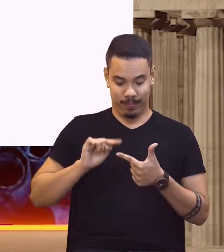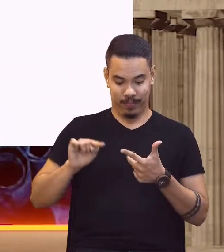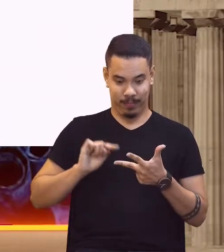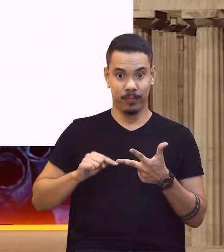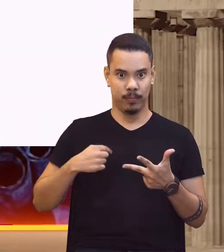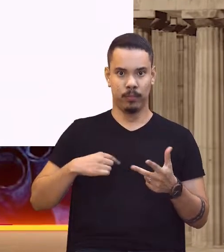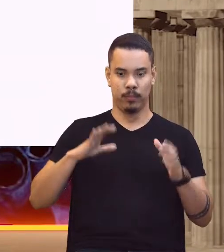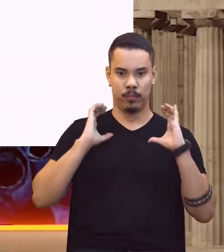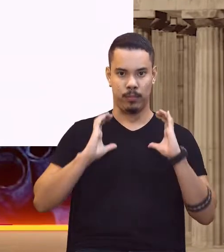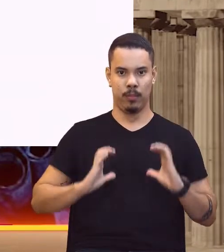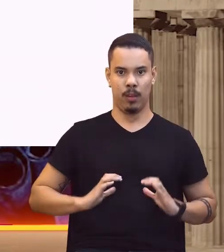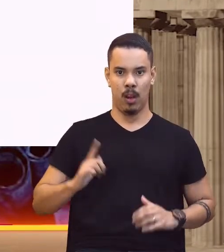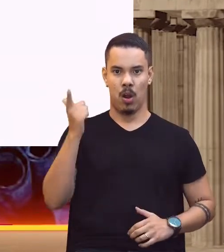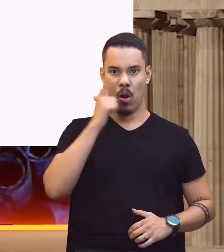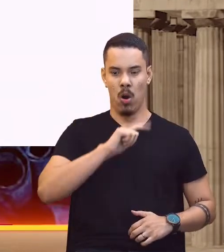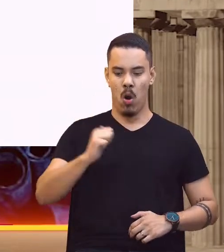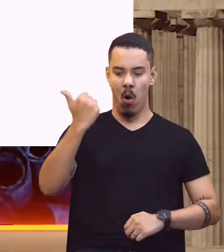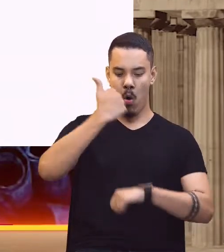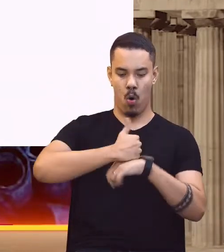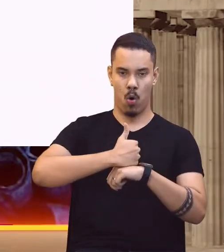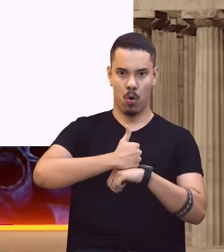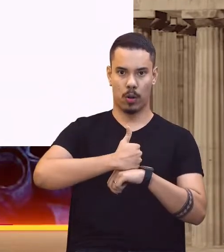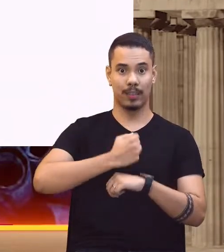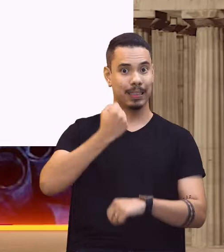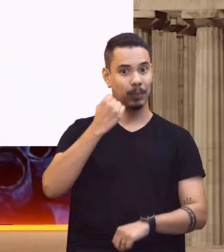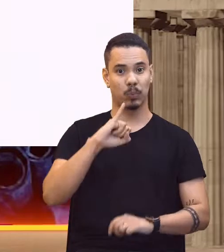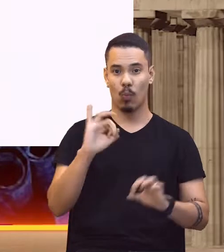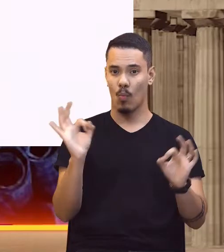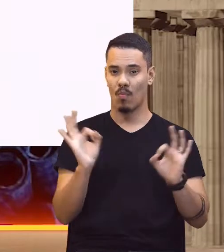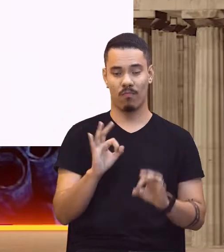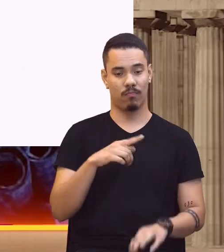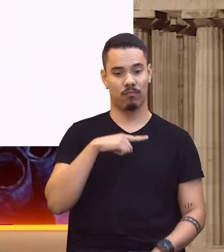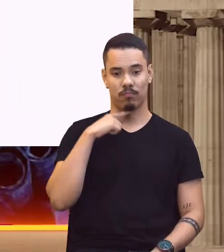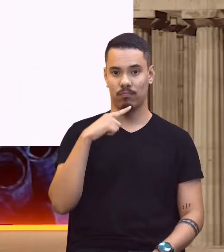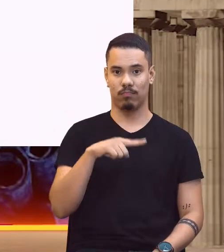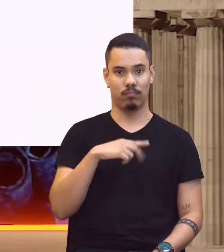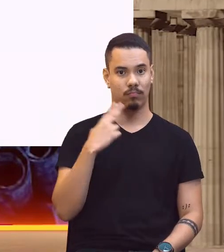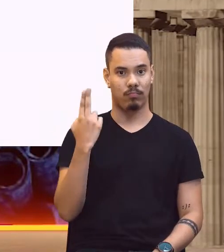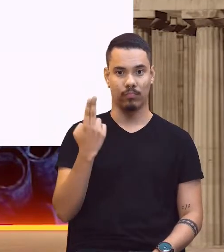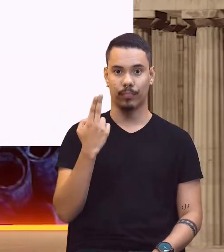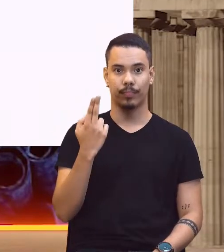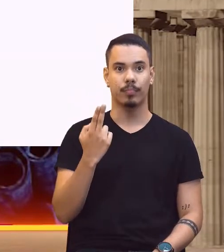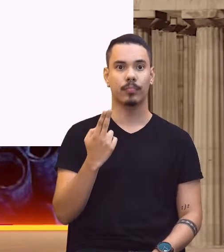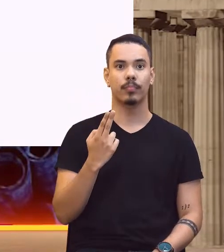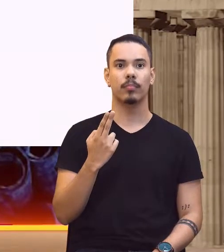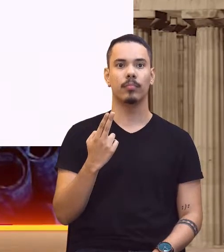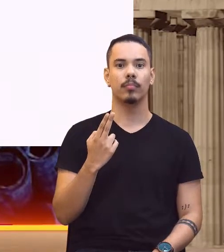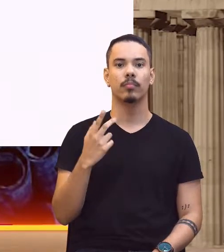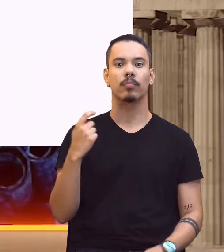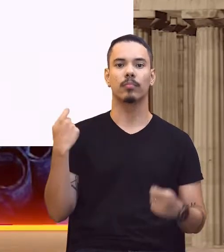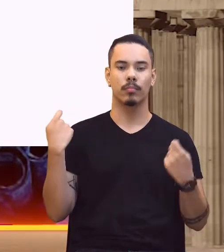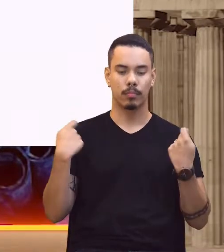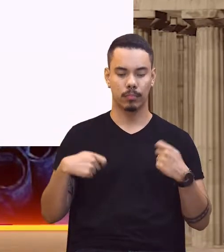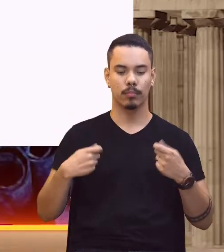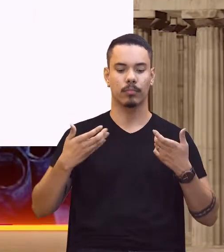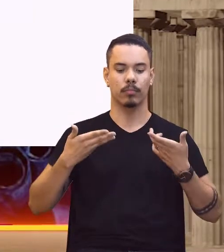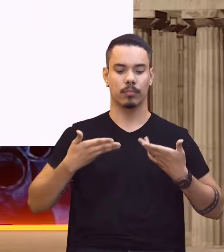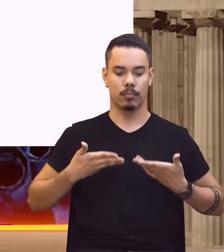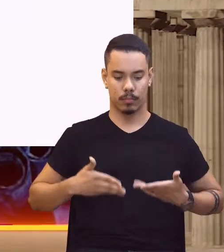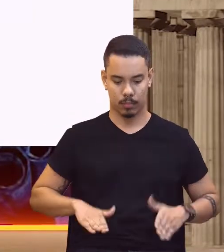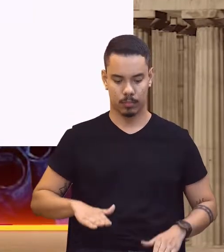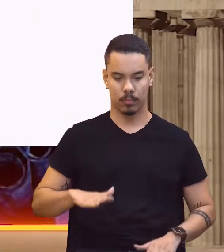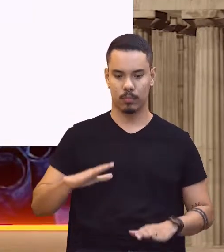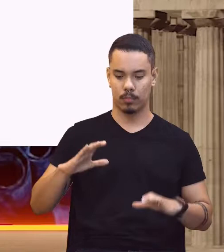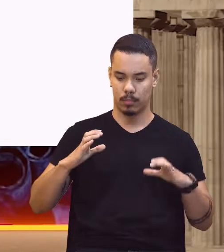cidadania. Dentre um dos princípios que mais se destacava era ter nascido na